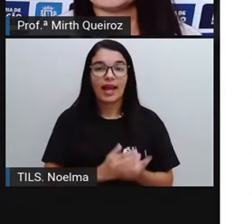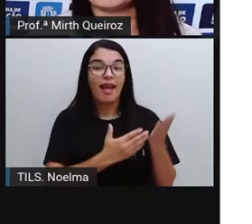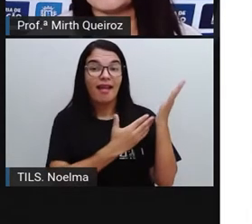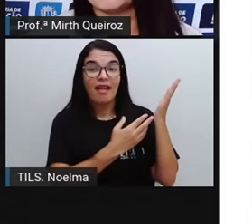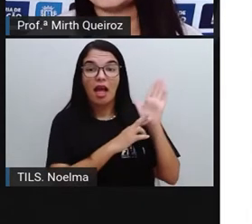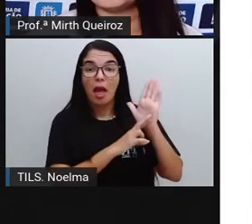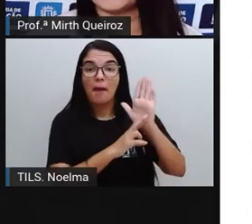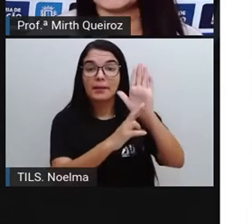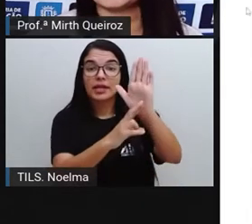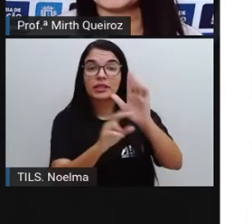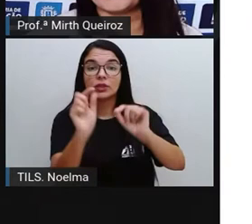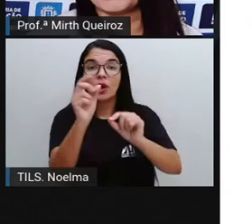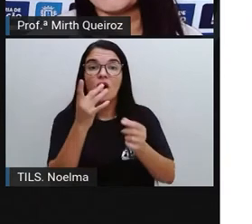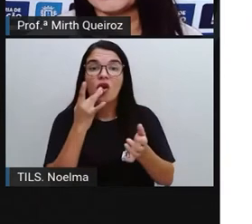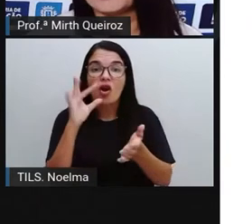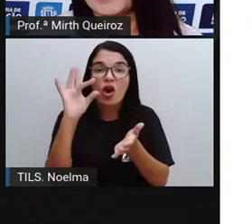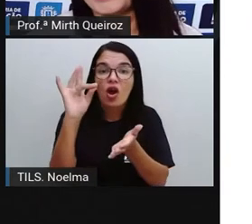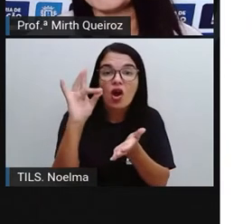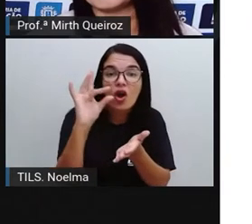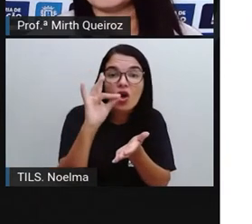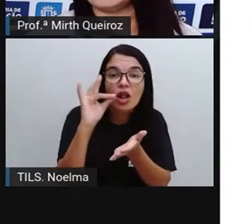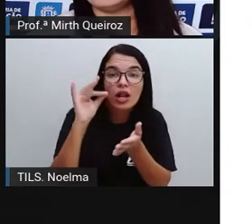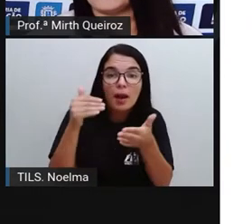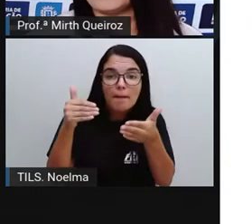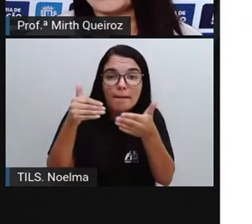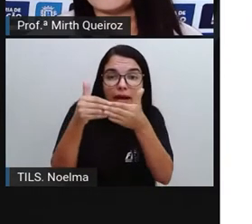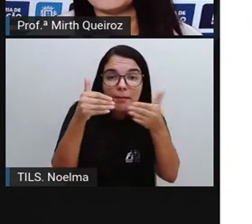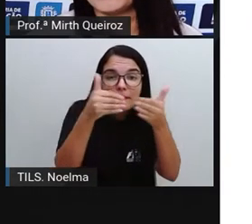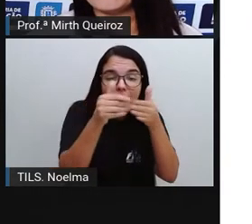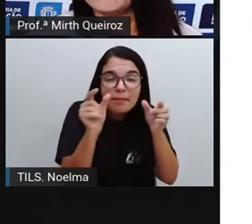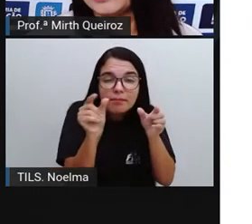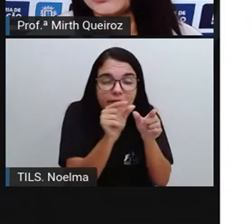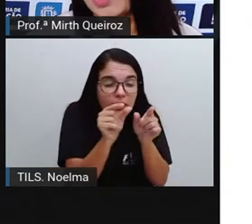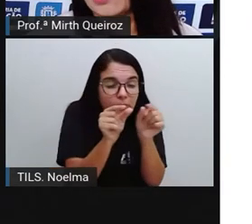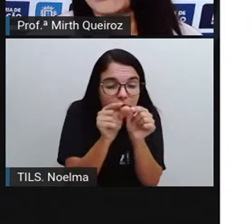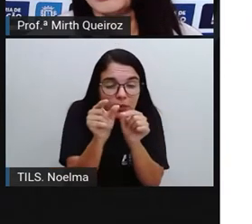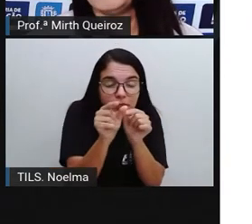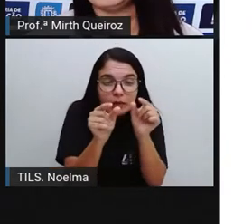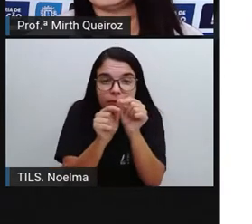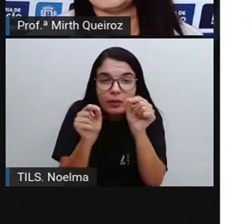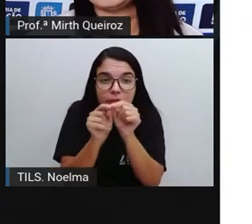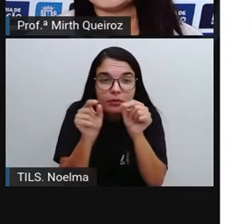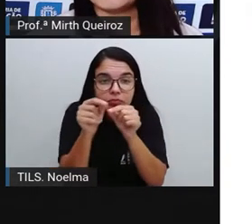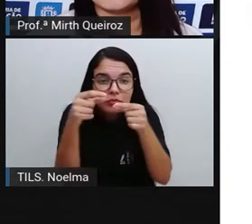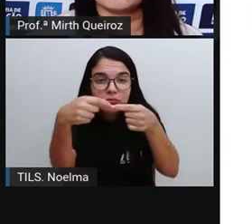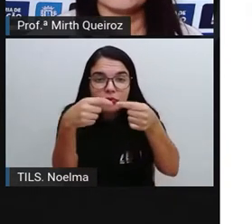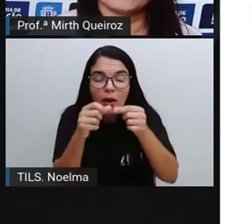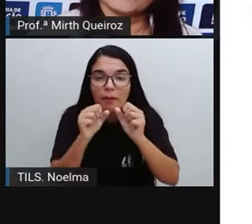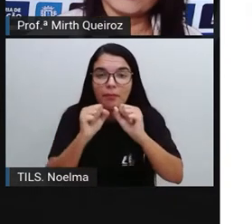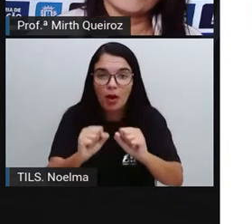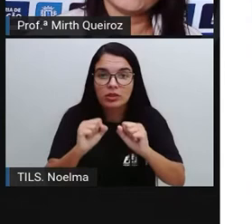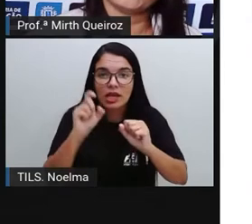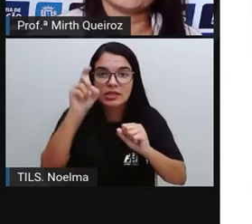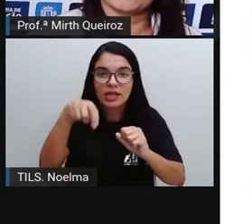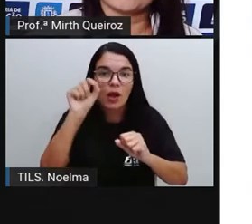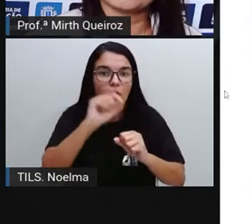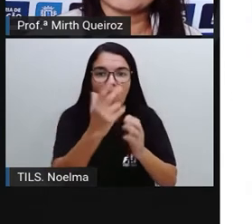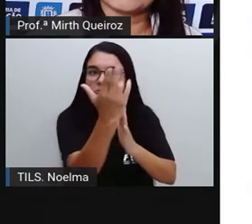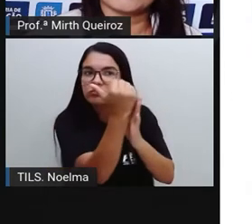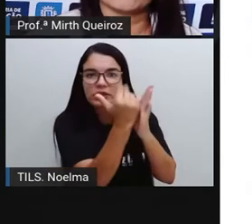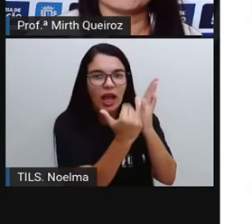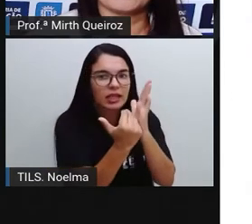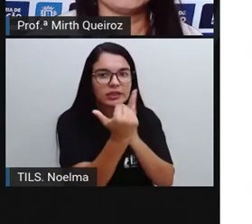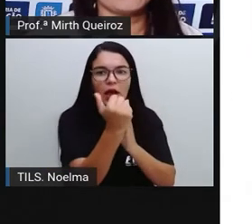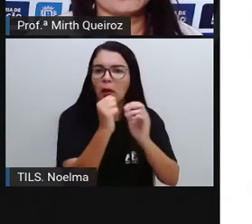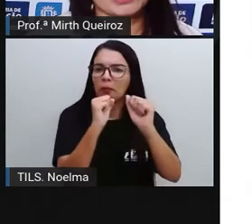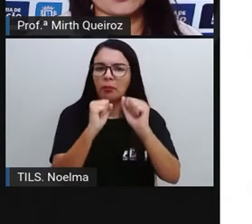Representam a colagem próxima de pequenas peças que vão formar um efeito visual. Seja um desenho, uma figura, uma